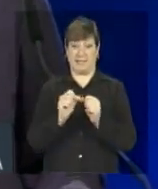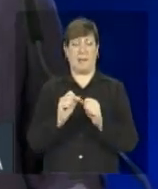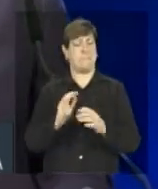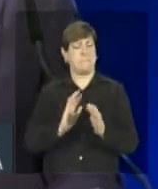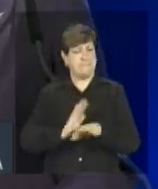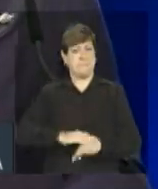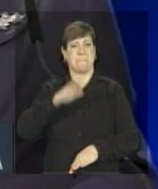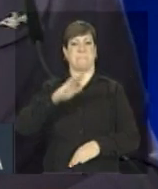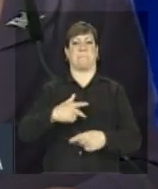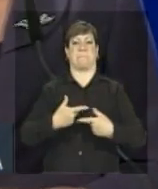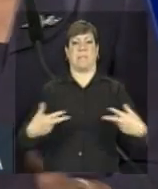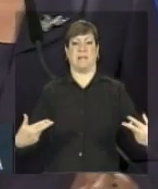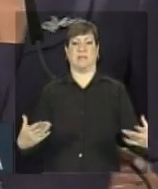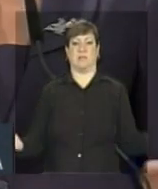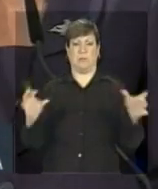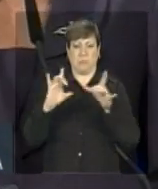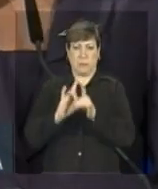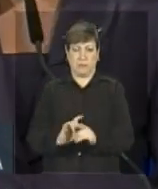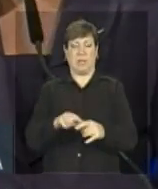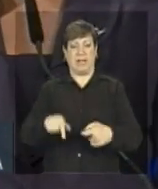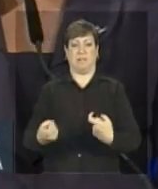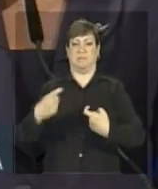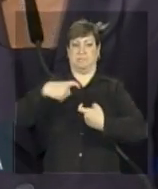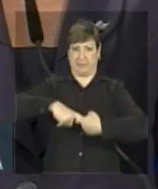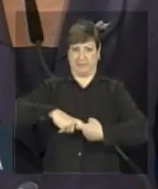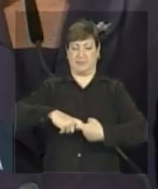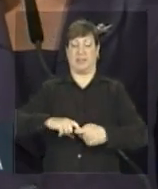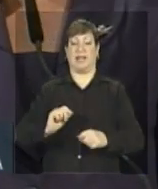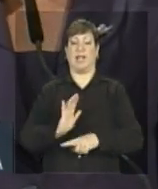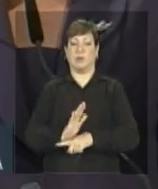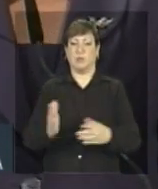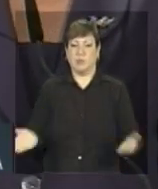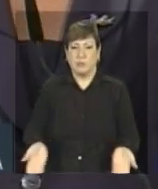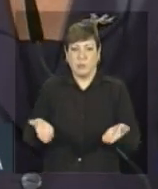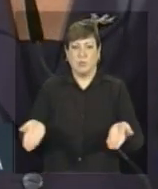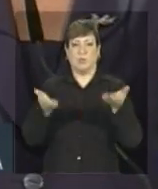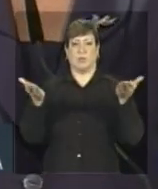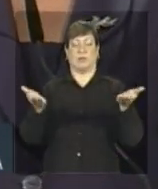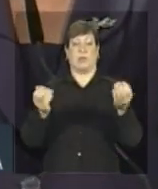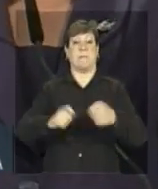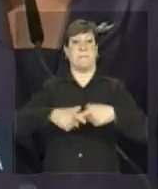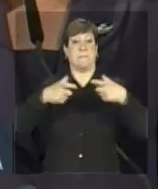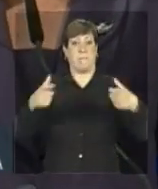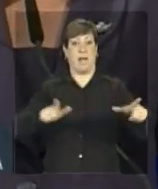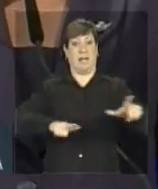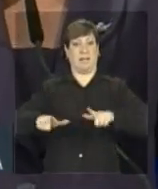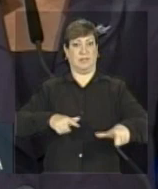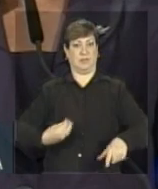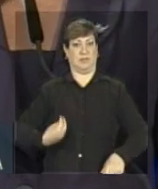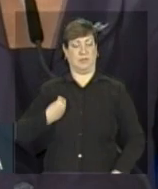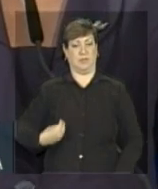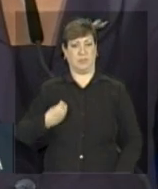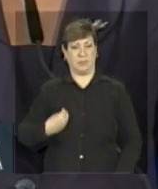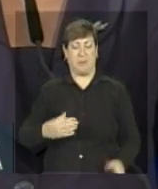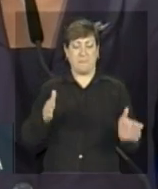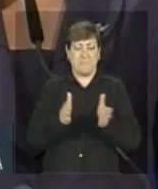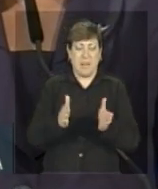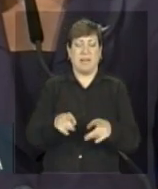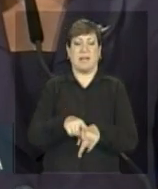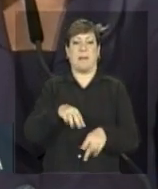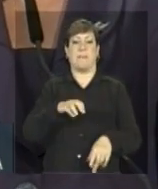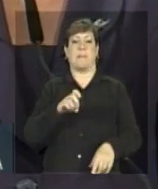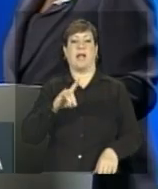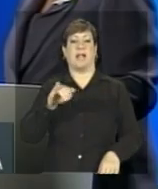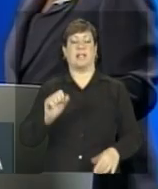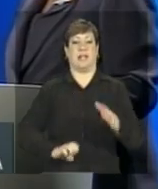mais conexões nessa parceria, estimulando uma maior atuação das pequenas e médias